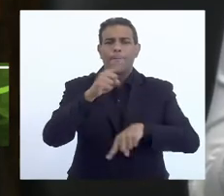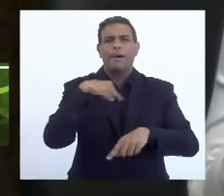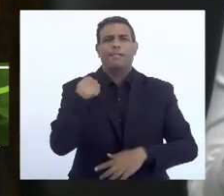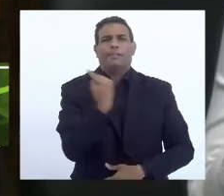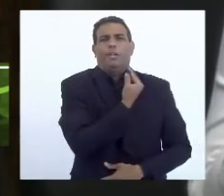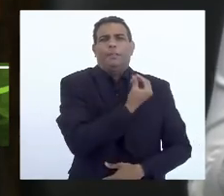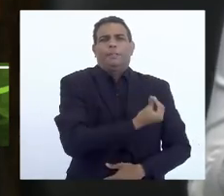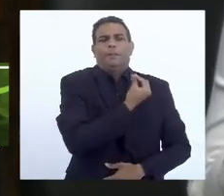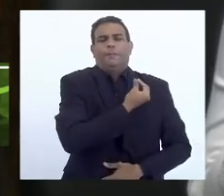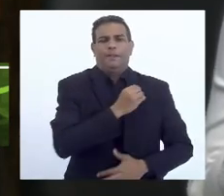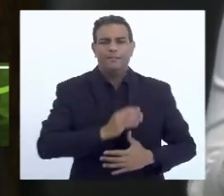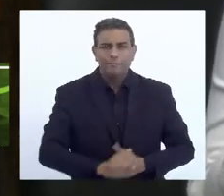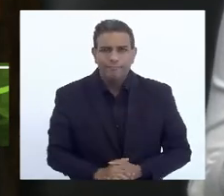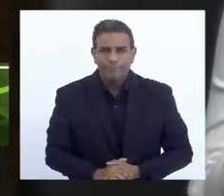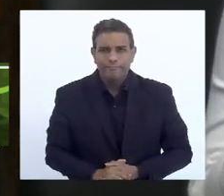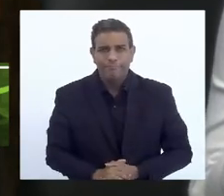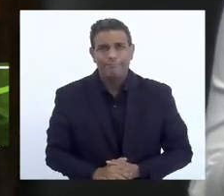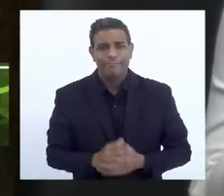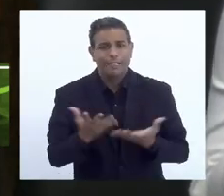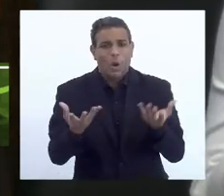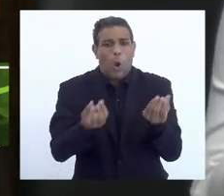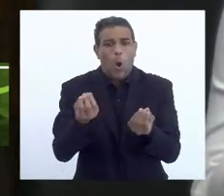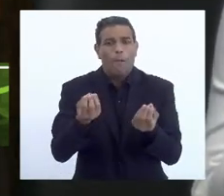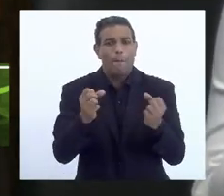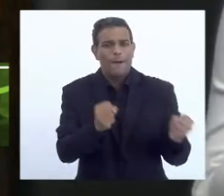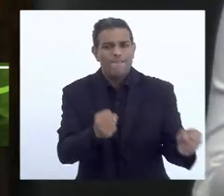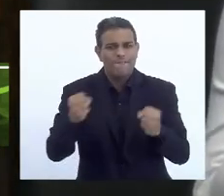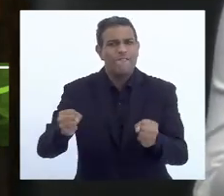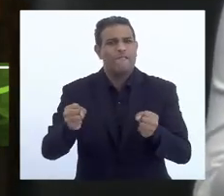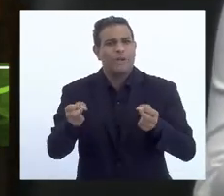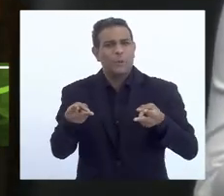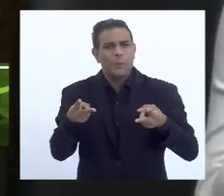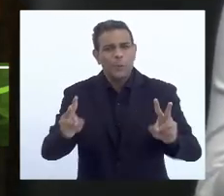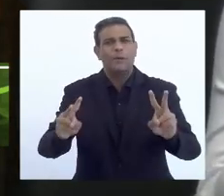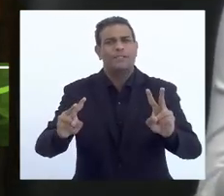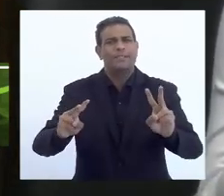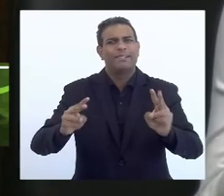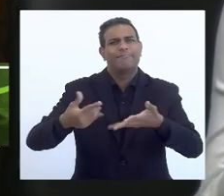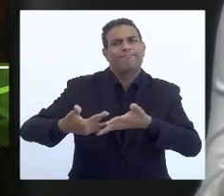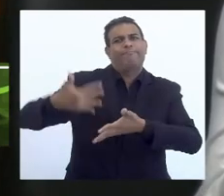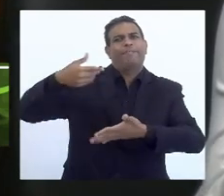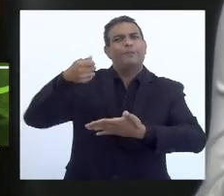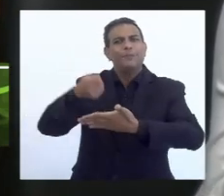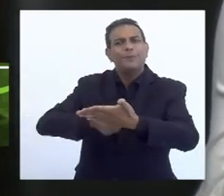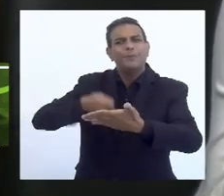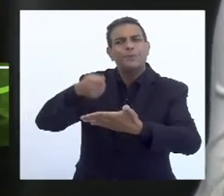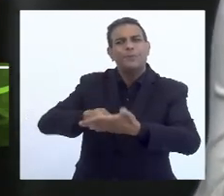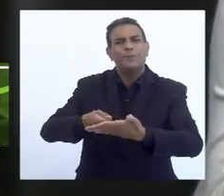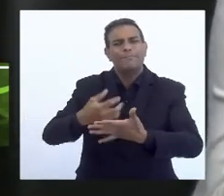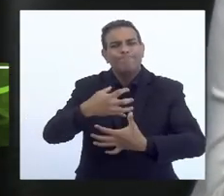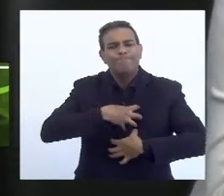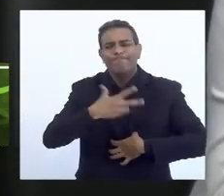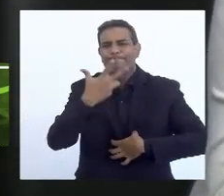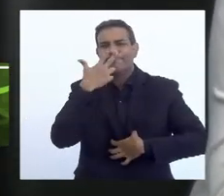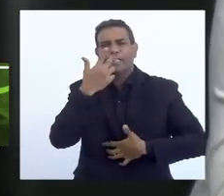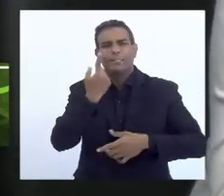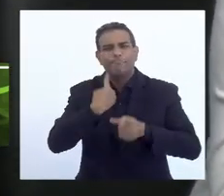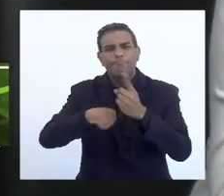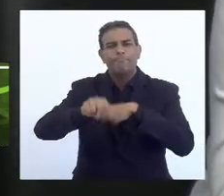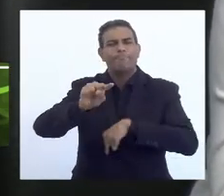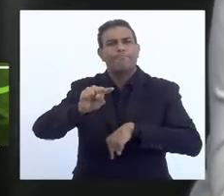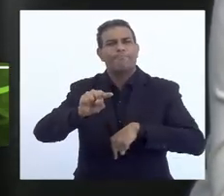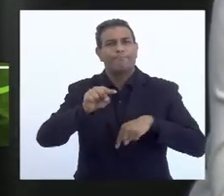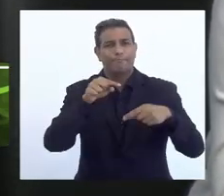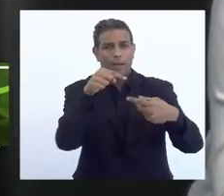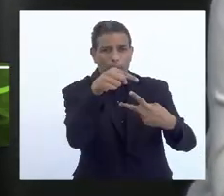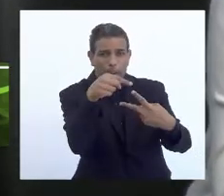Né? Eu particularmente não queria ter me tornado forte, eu queria seguir a pessoa que eu era lutando sem ter desenvolvido essa força. Queria